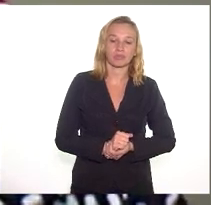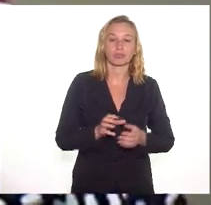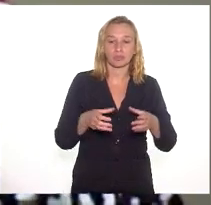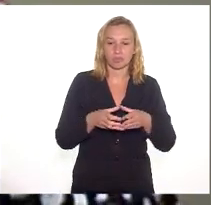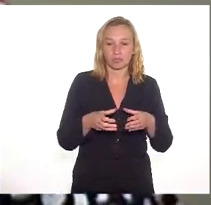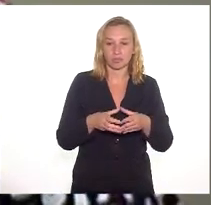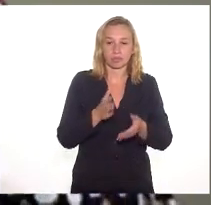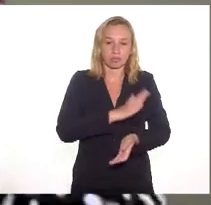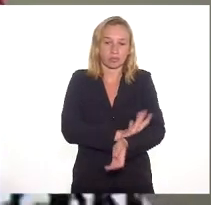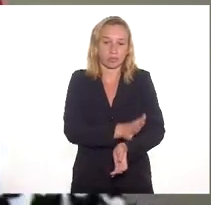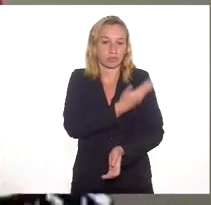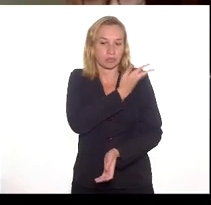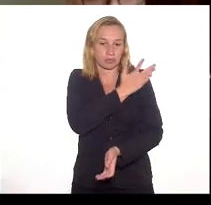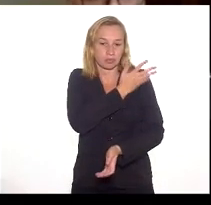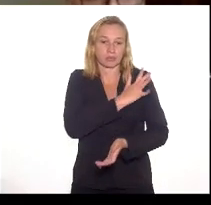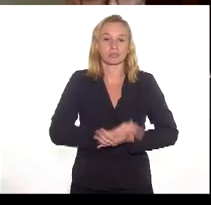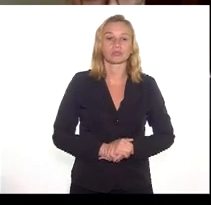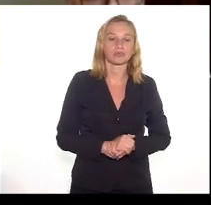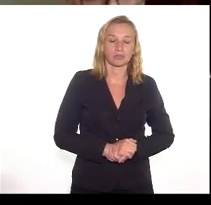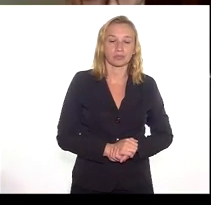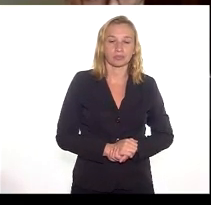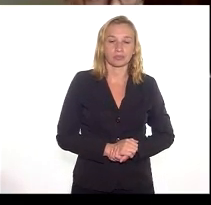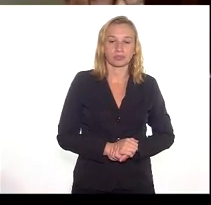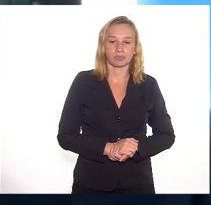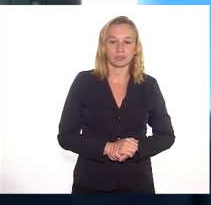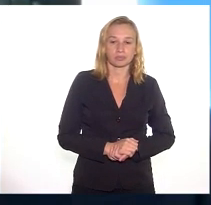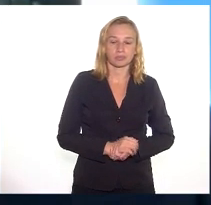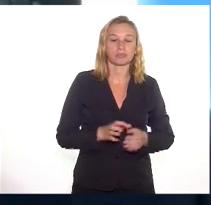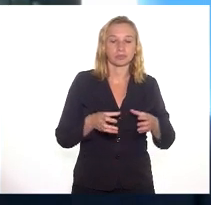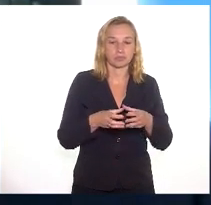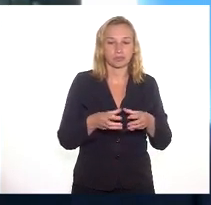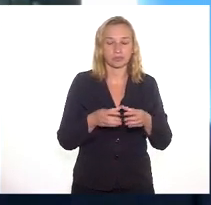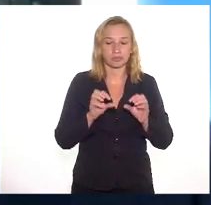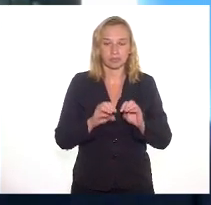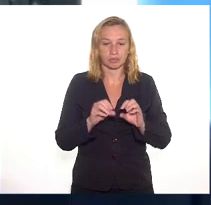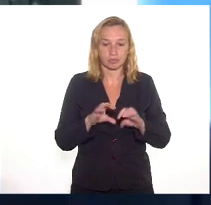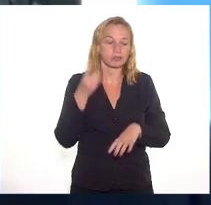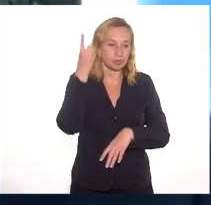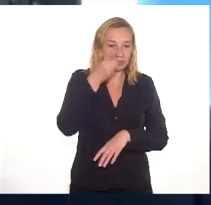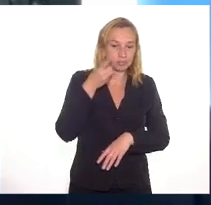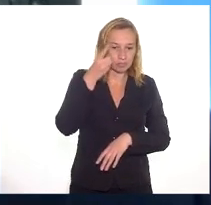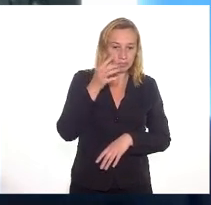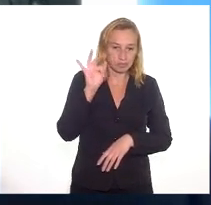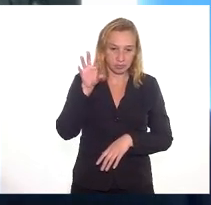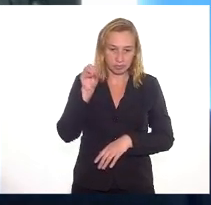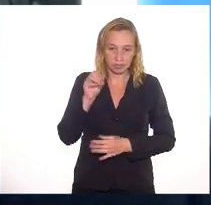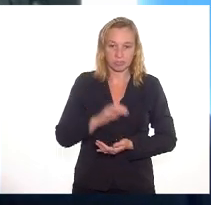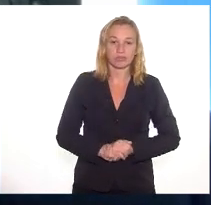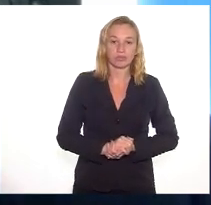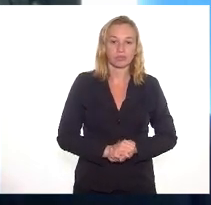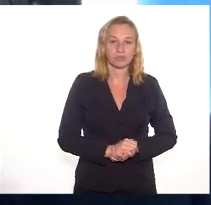de Discriminações. Pela Comissão de Educação, deputado Flávio Serafini.